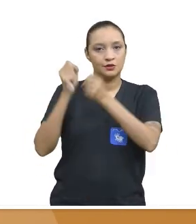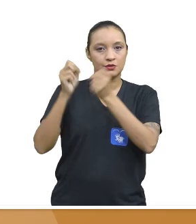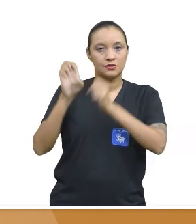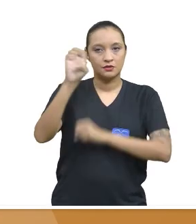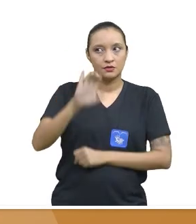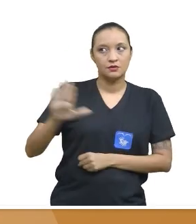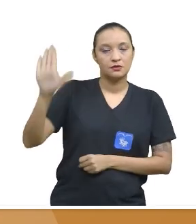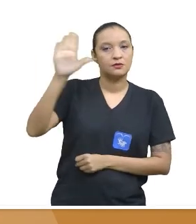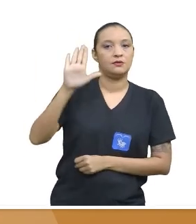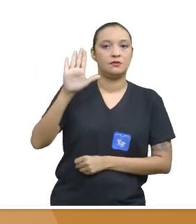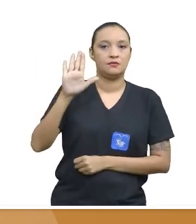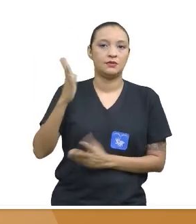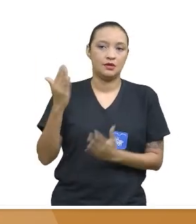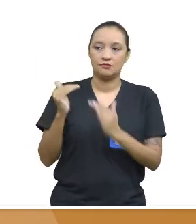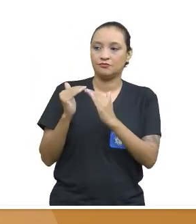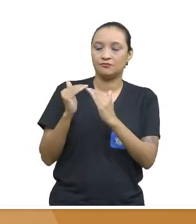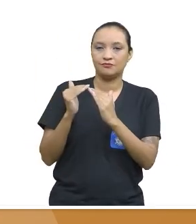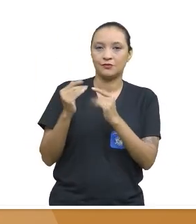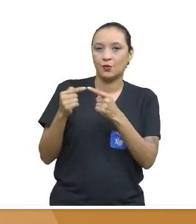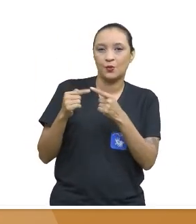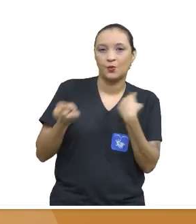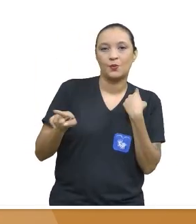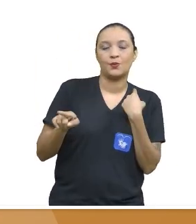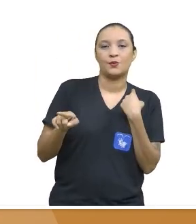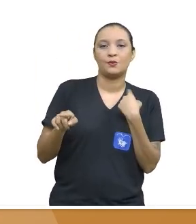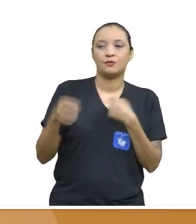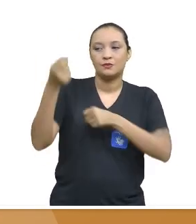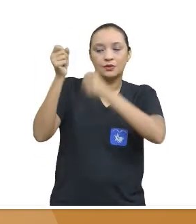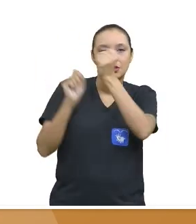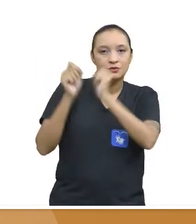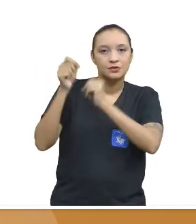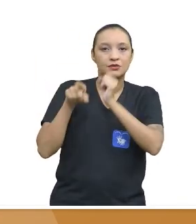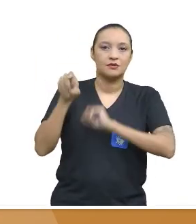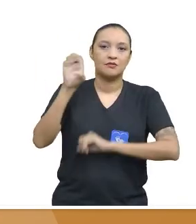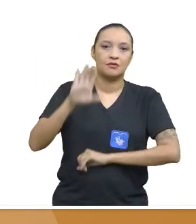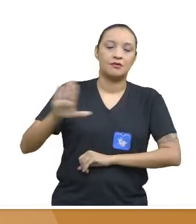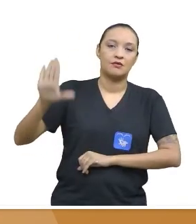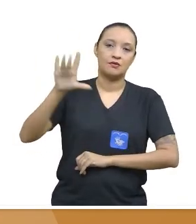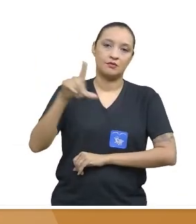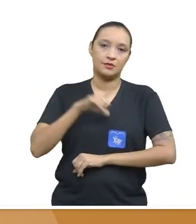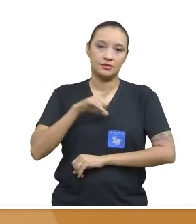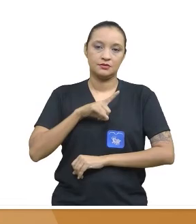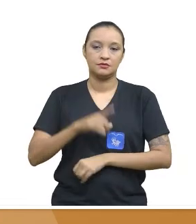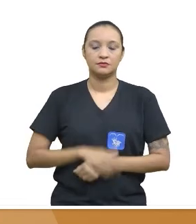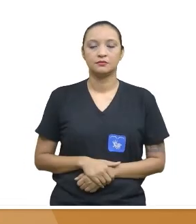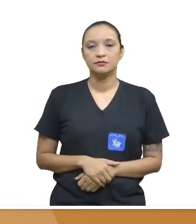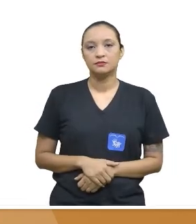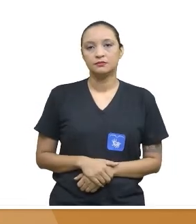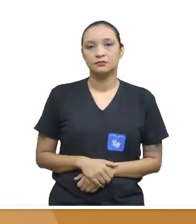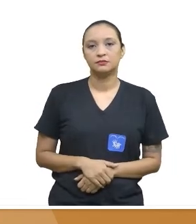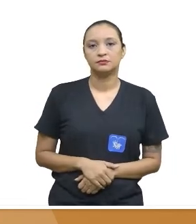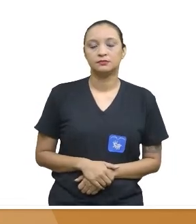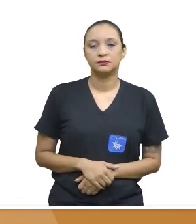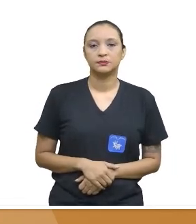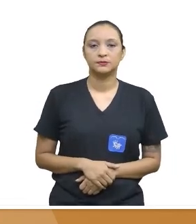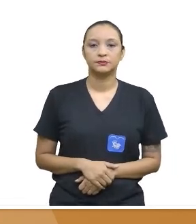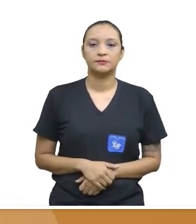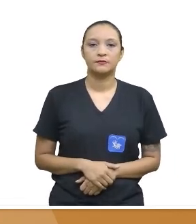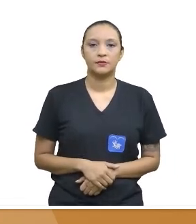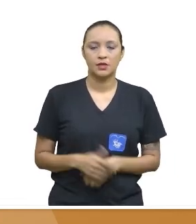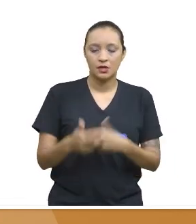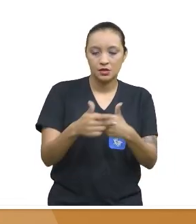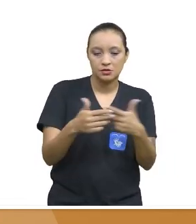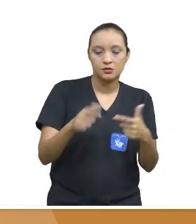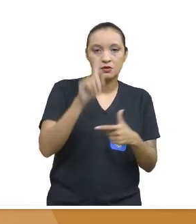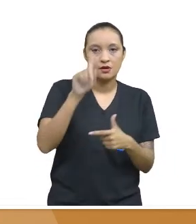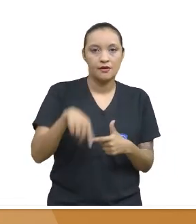seja, não participamos da industrialização que havia na Europa. Essa matéria-prima era